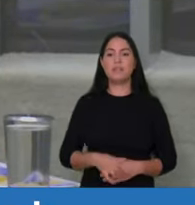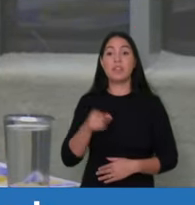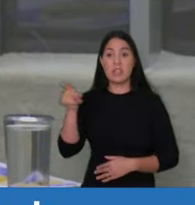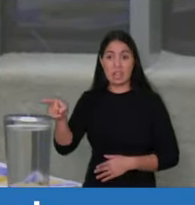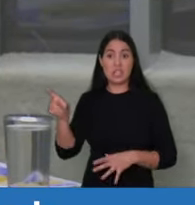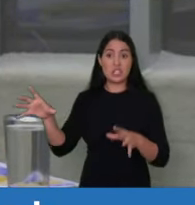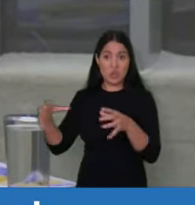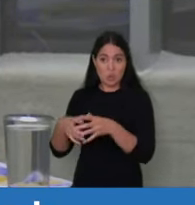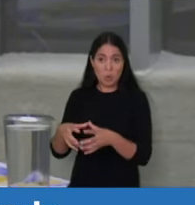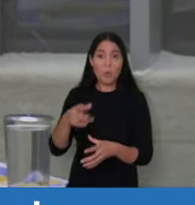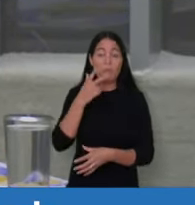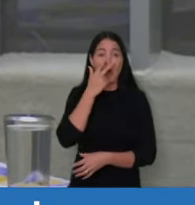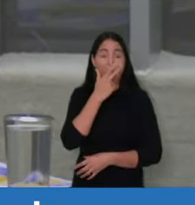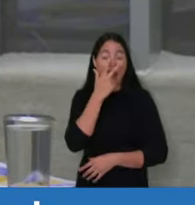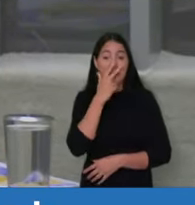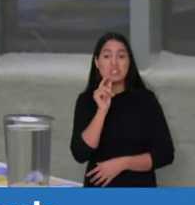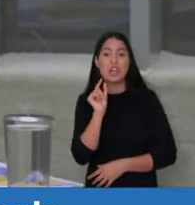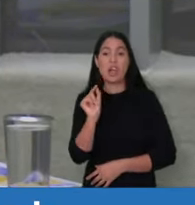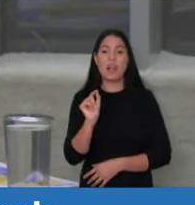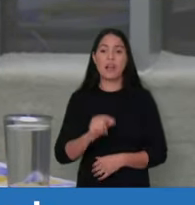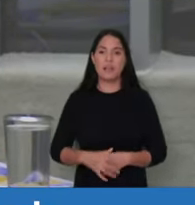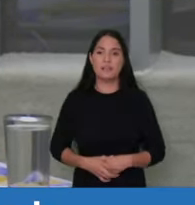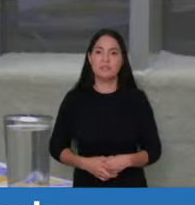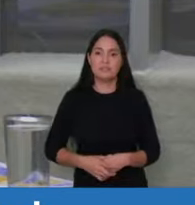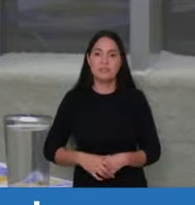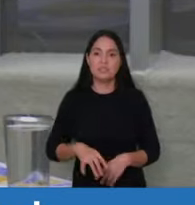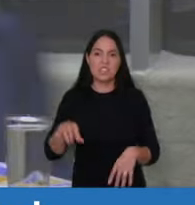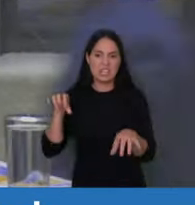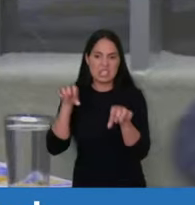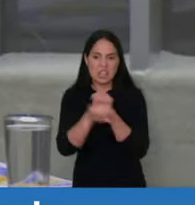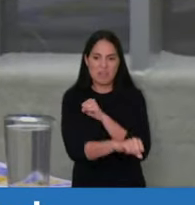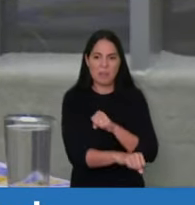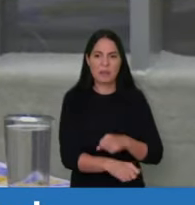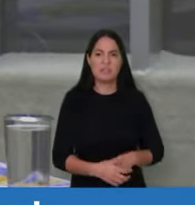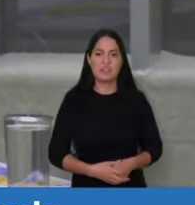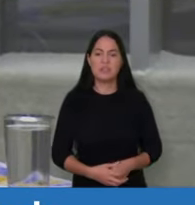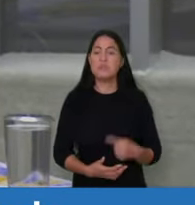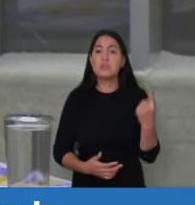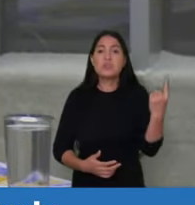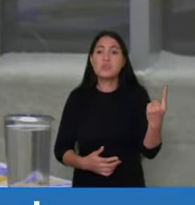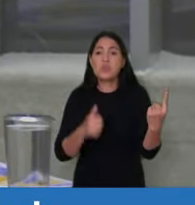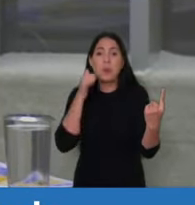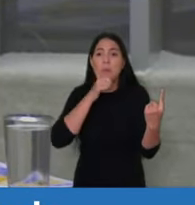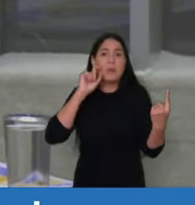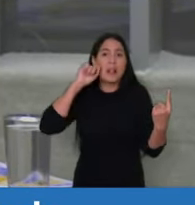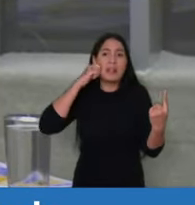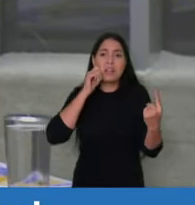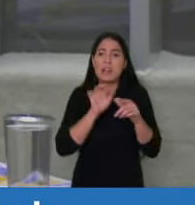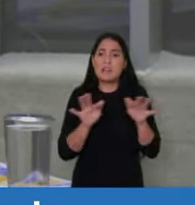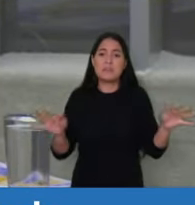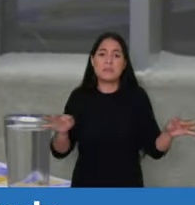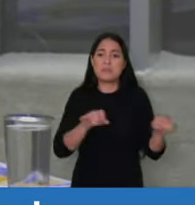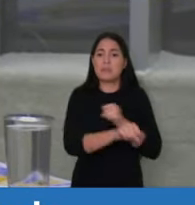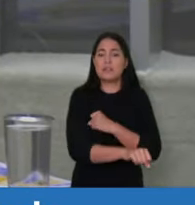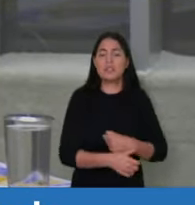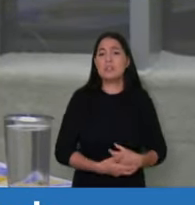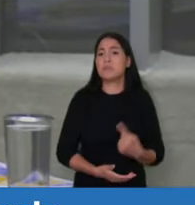acharam que eles estavam matando mais uma mulher negra, mais uma